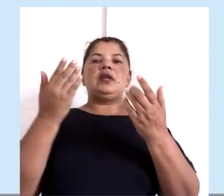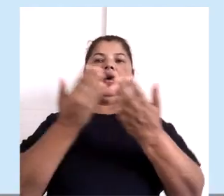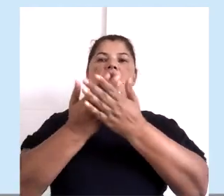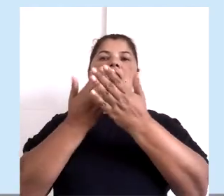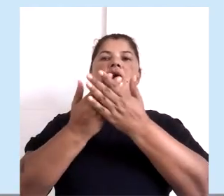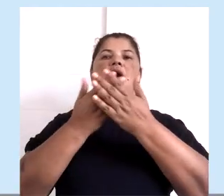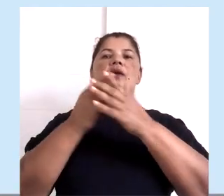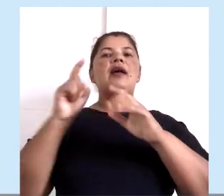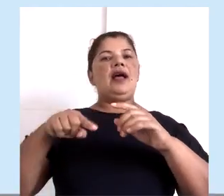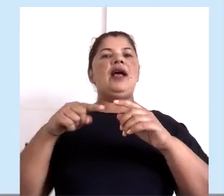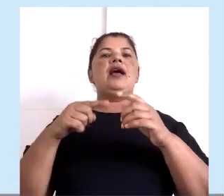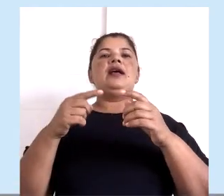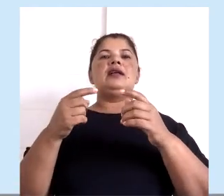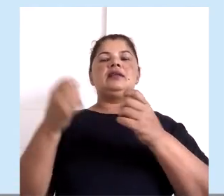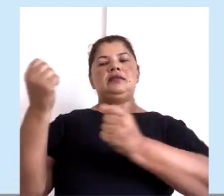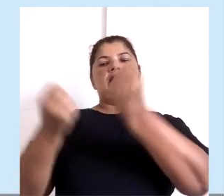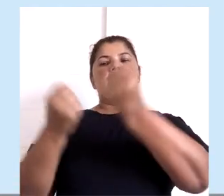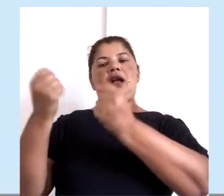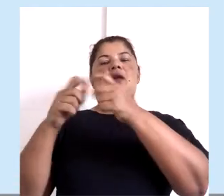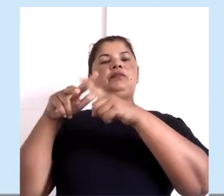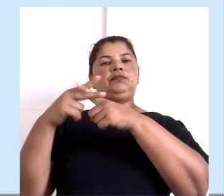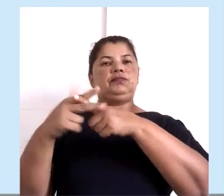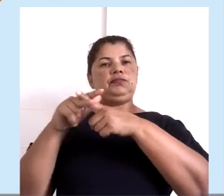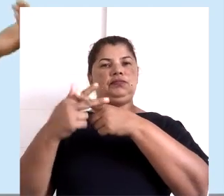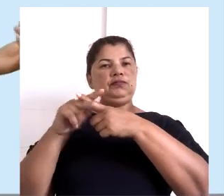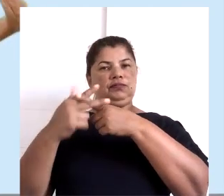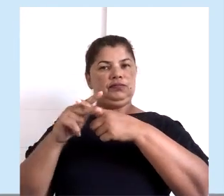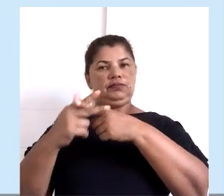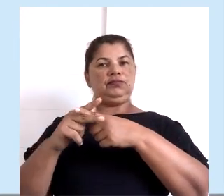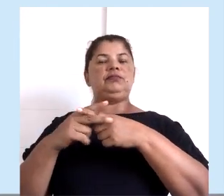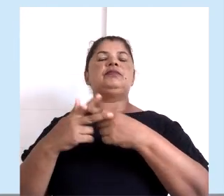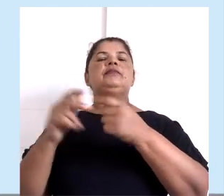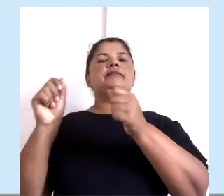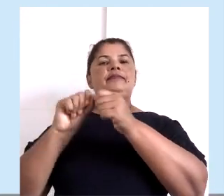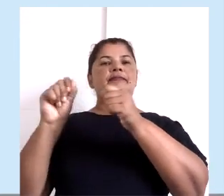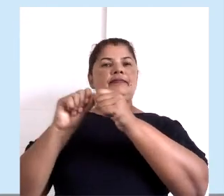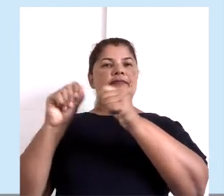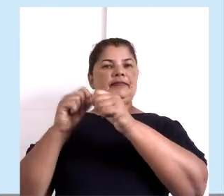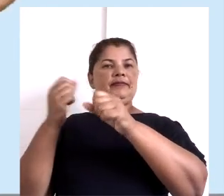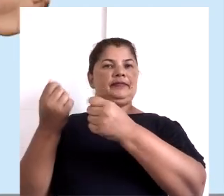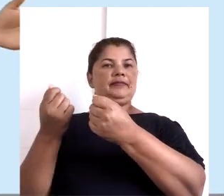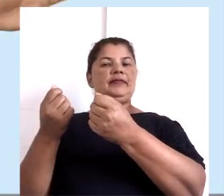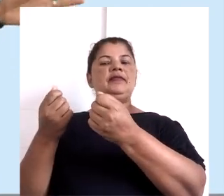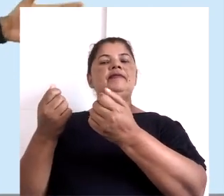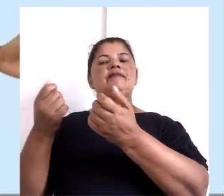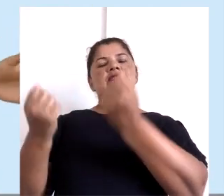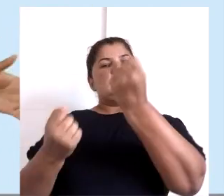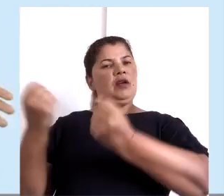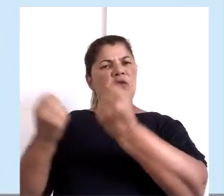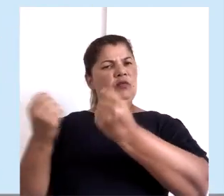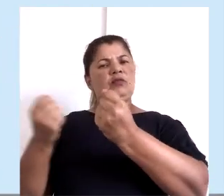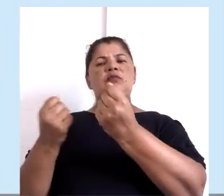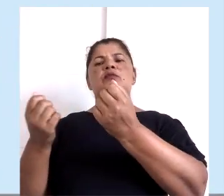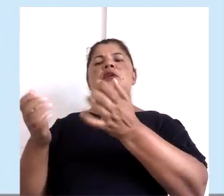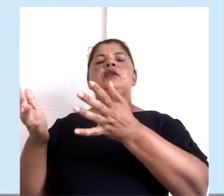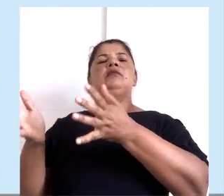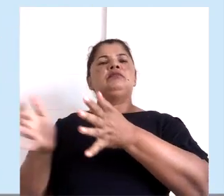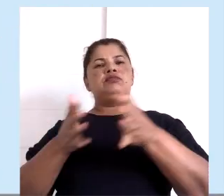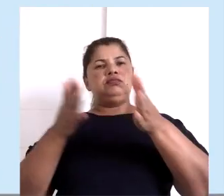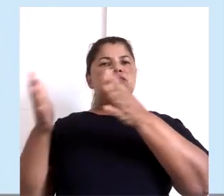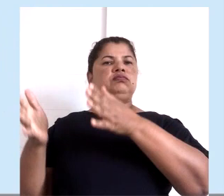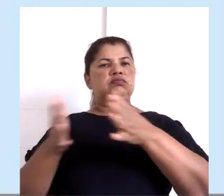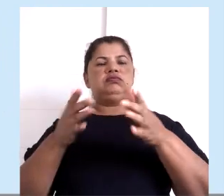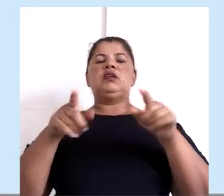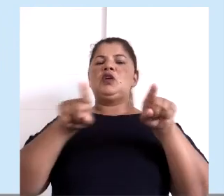é a produção de automóveis, tá? Inicialmente a gente viu como isso acontecia na produção de tecido, toda a evolução do